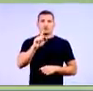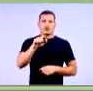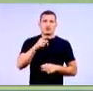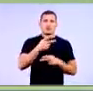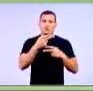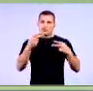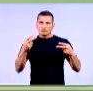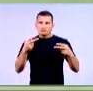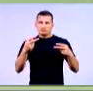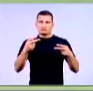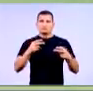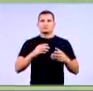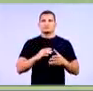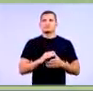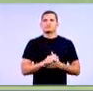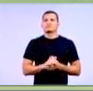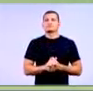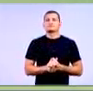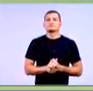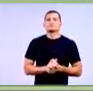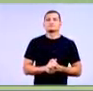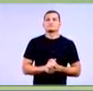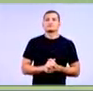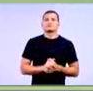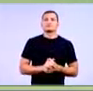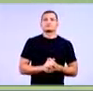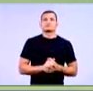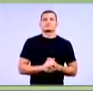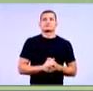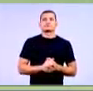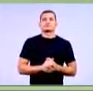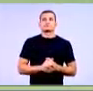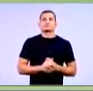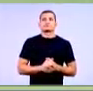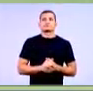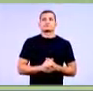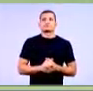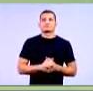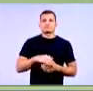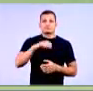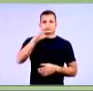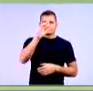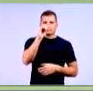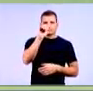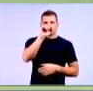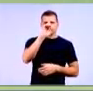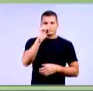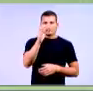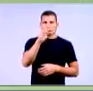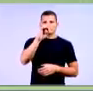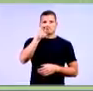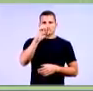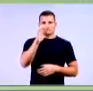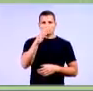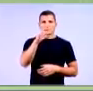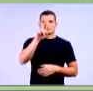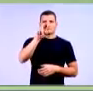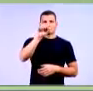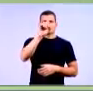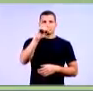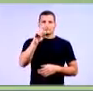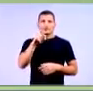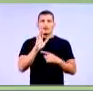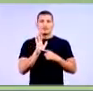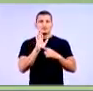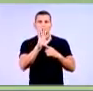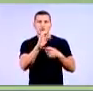um ator no sistema, no uso do sistema. Então, o caso de uso, ele tem essa função de demonstrar as ações que